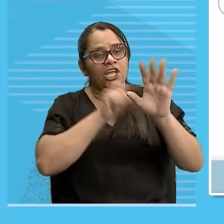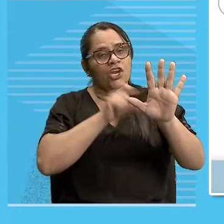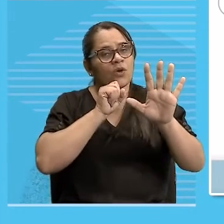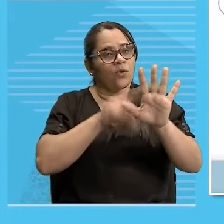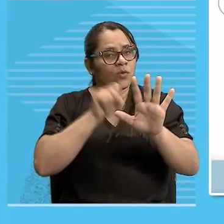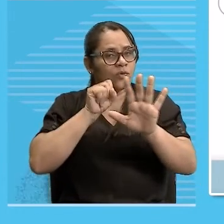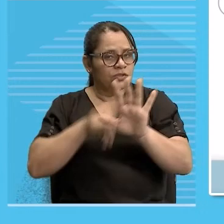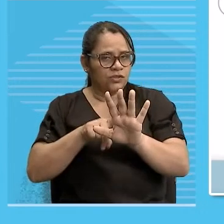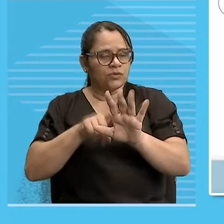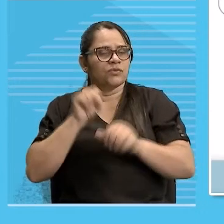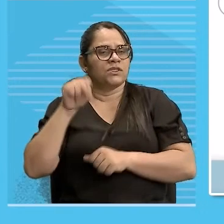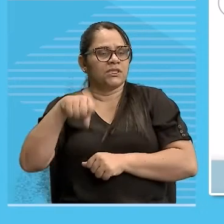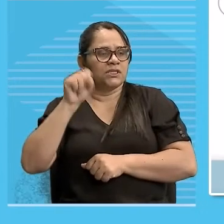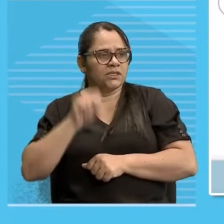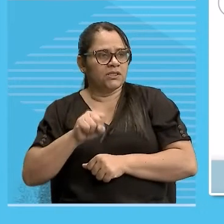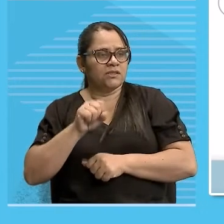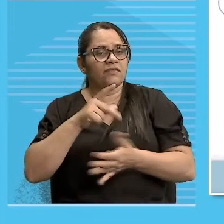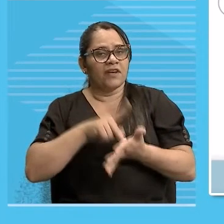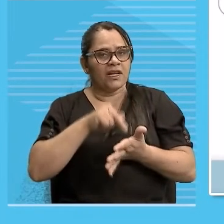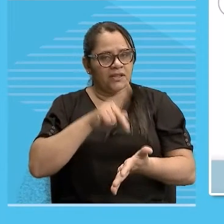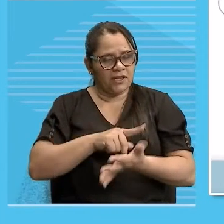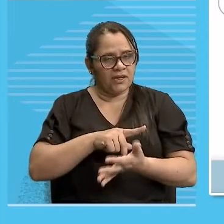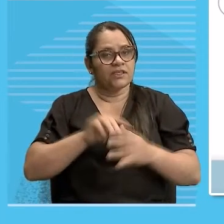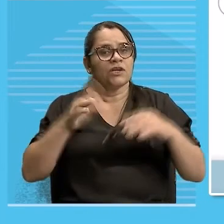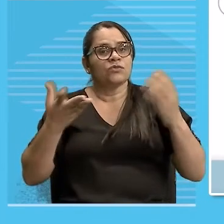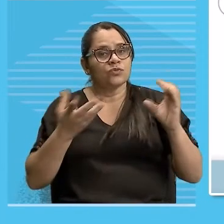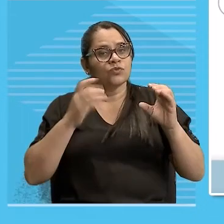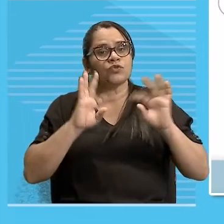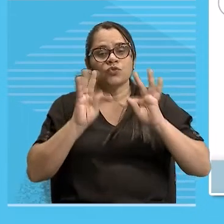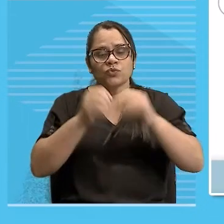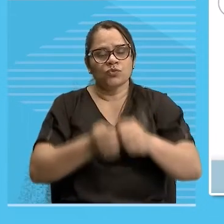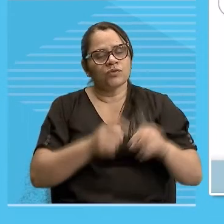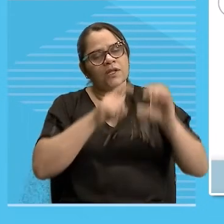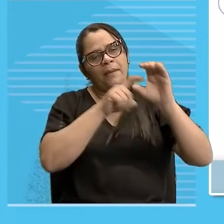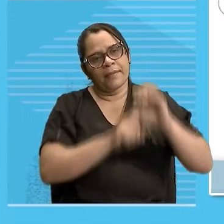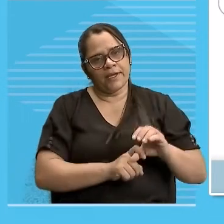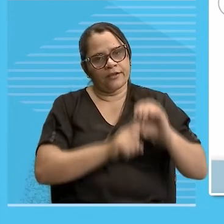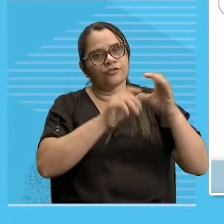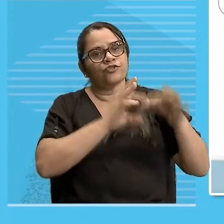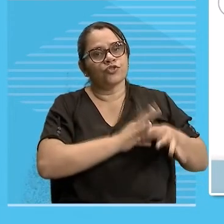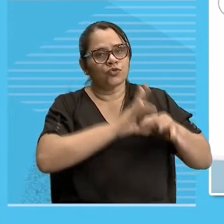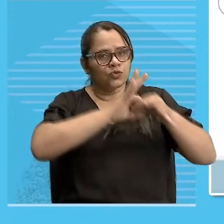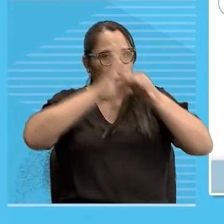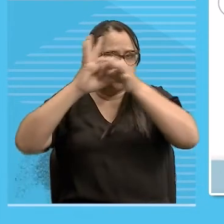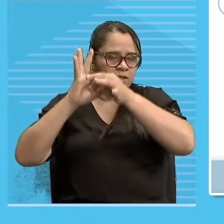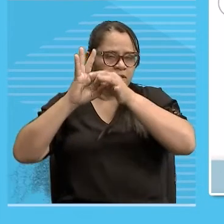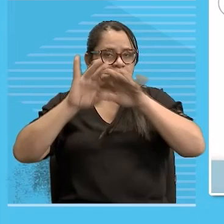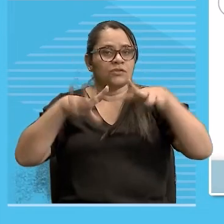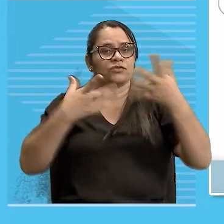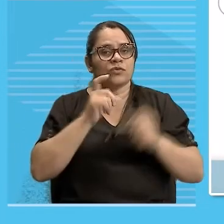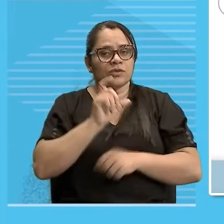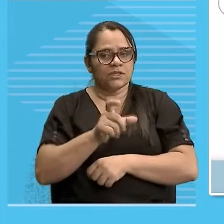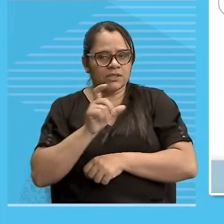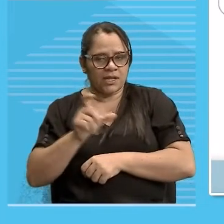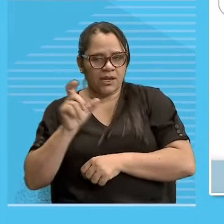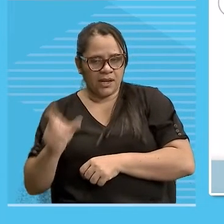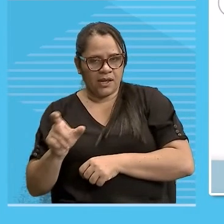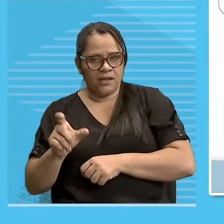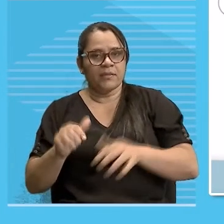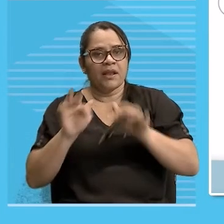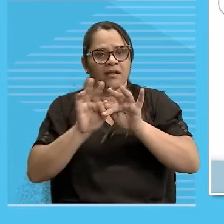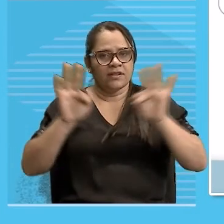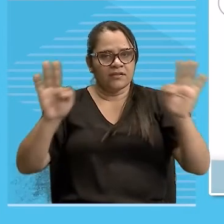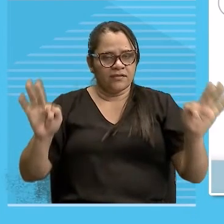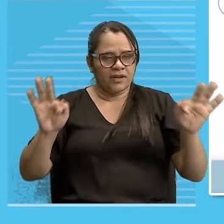é verdade. Por isso que eu disse, tudo depende do contexto. Ó, são consideradas palavras-frases, beleza? Às vezes elas vêm